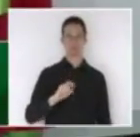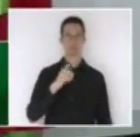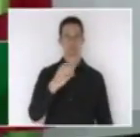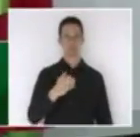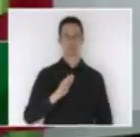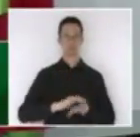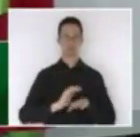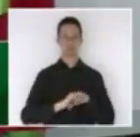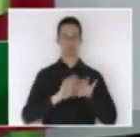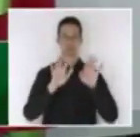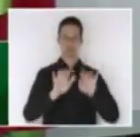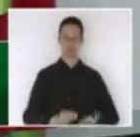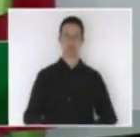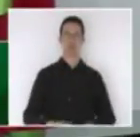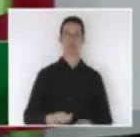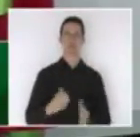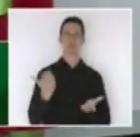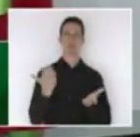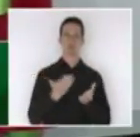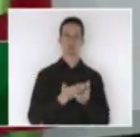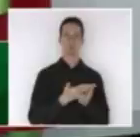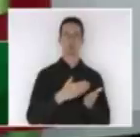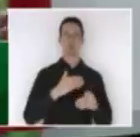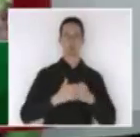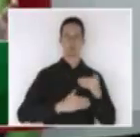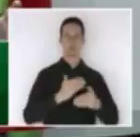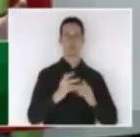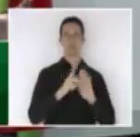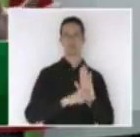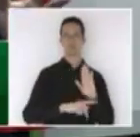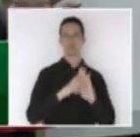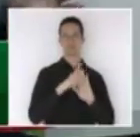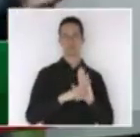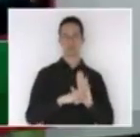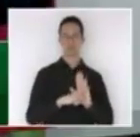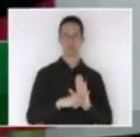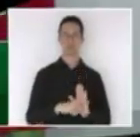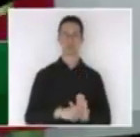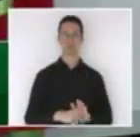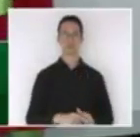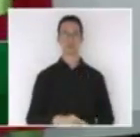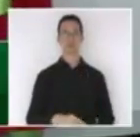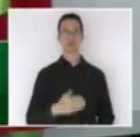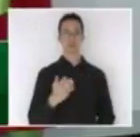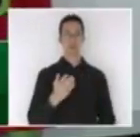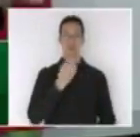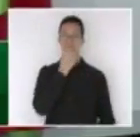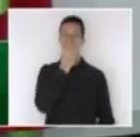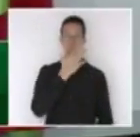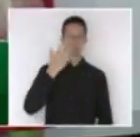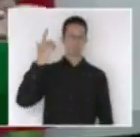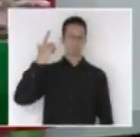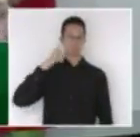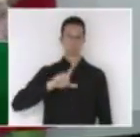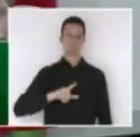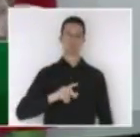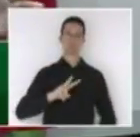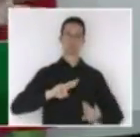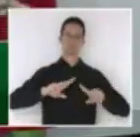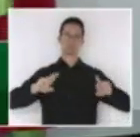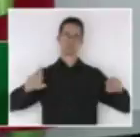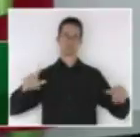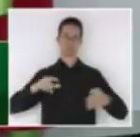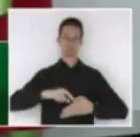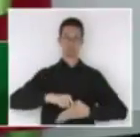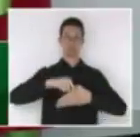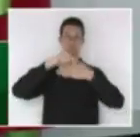E ontem tivemos essa grande conquista, que é uma conquista histórica de tantos líderes que trabalharam